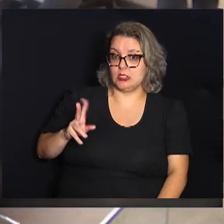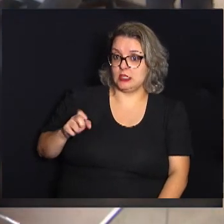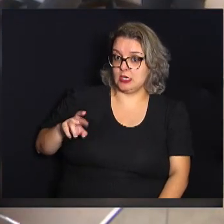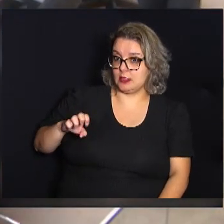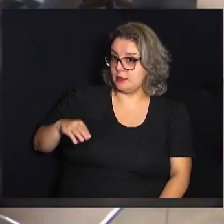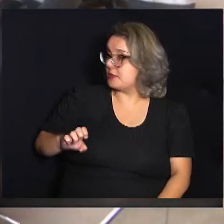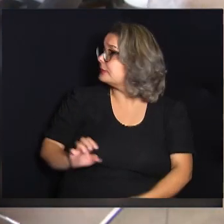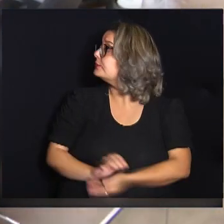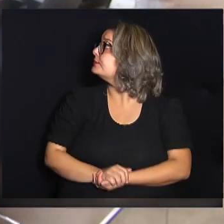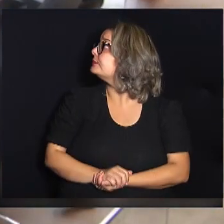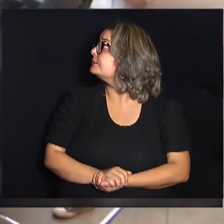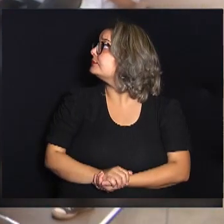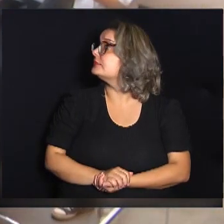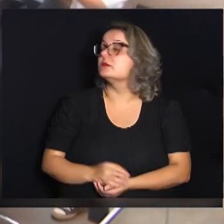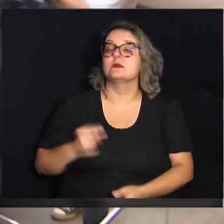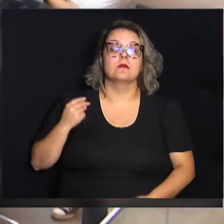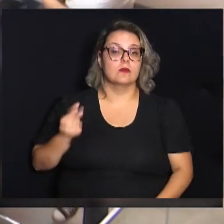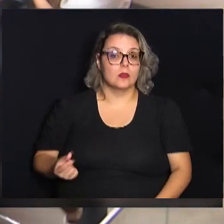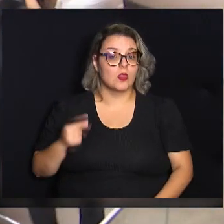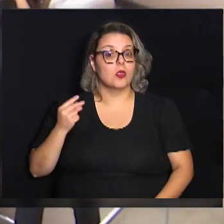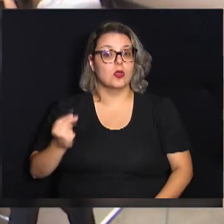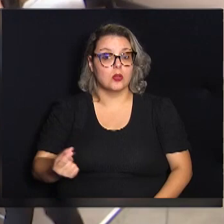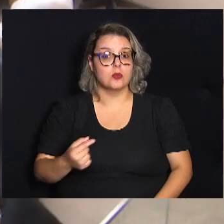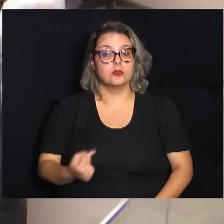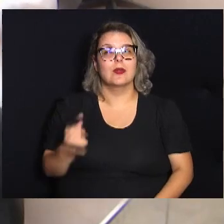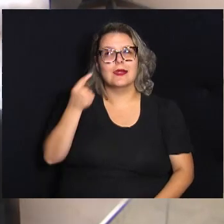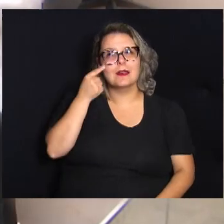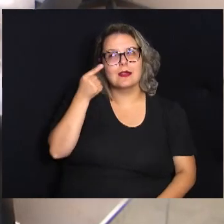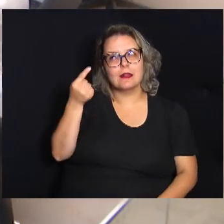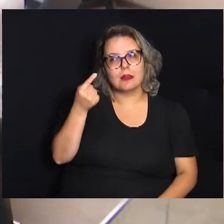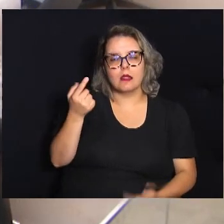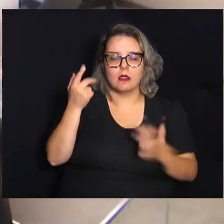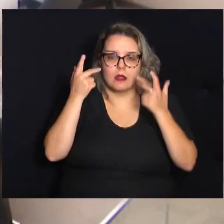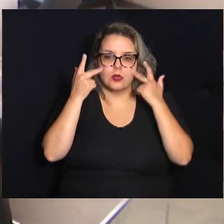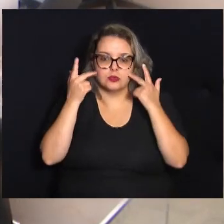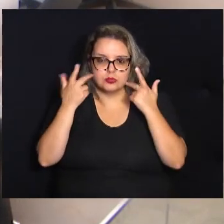musical marcou o lançamento da Frente Parlamentar.